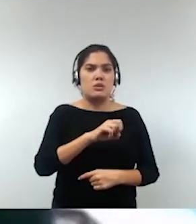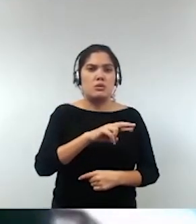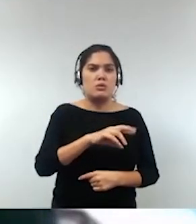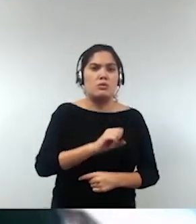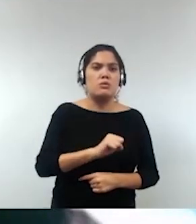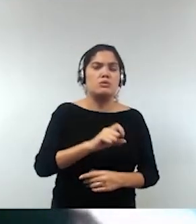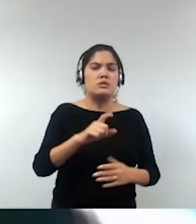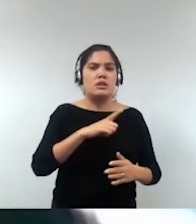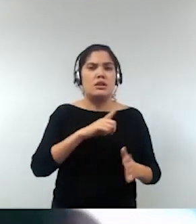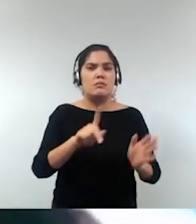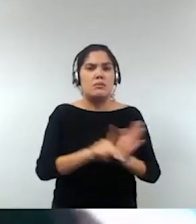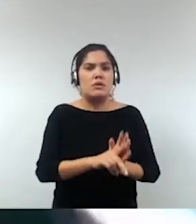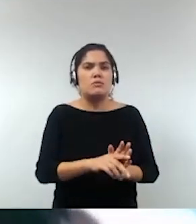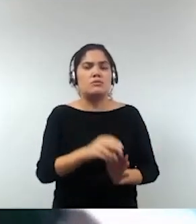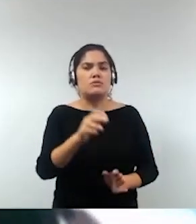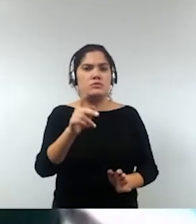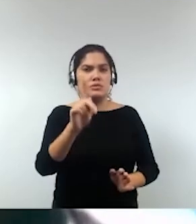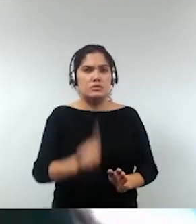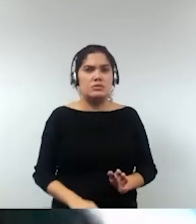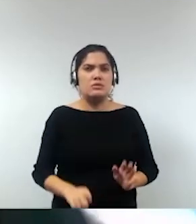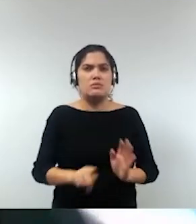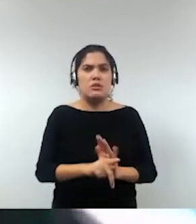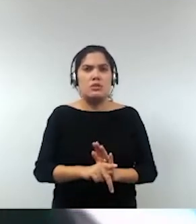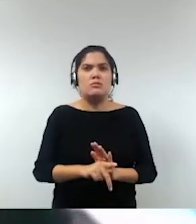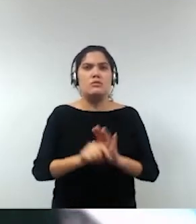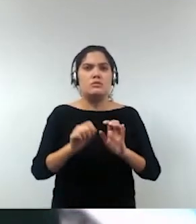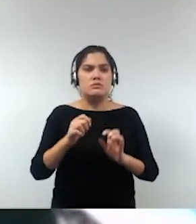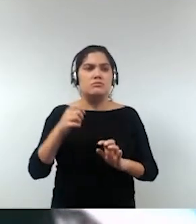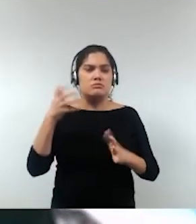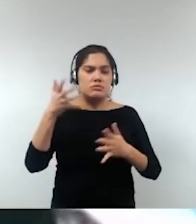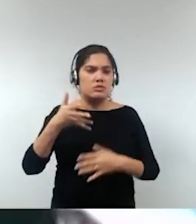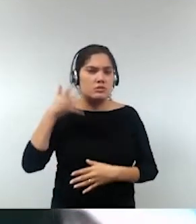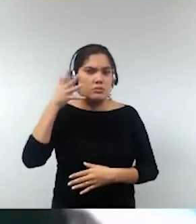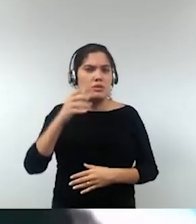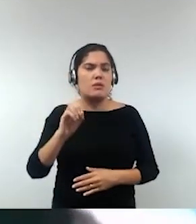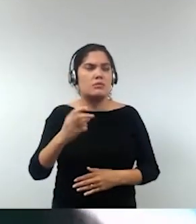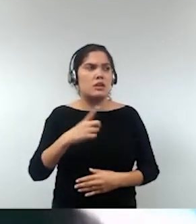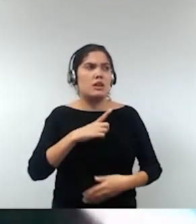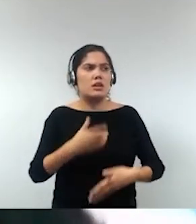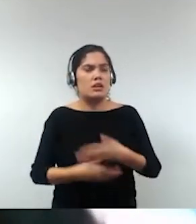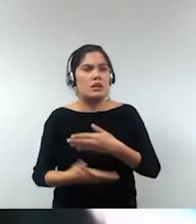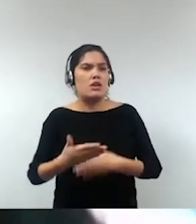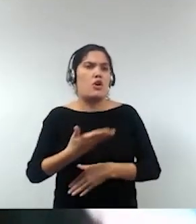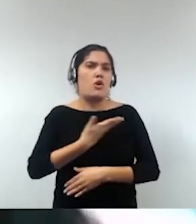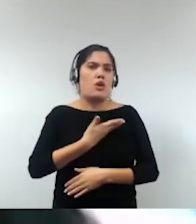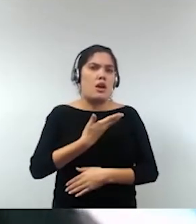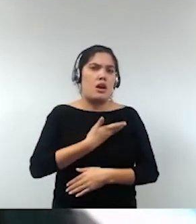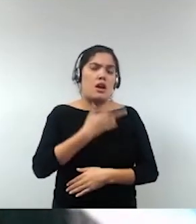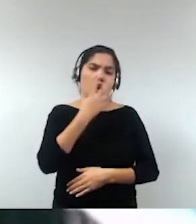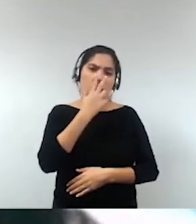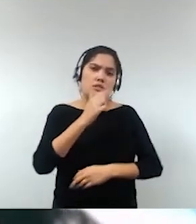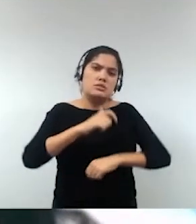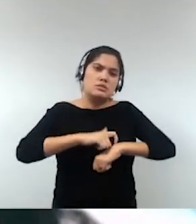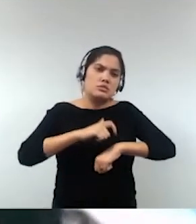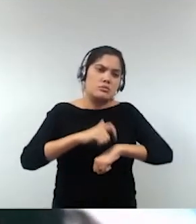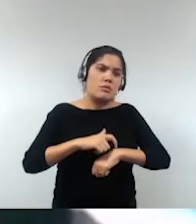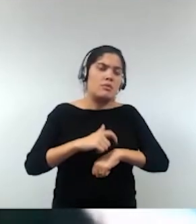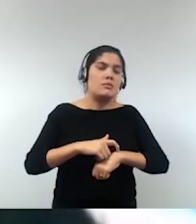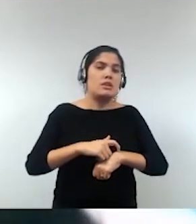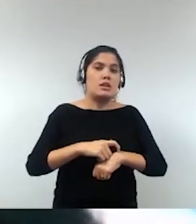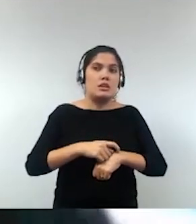própria gestão do tribunal, seja para ter abertura de colegas. Então, nesse momento, foram